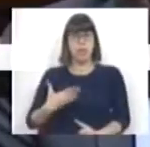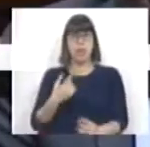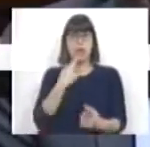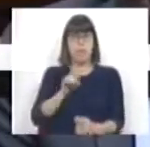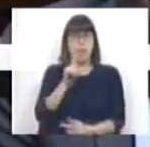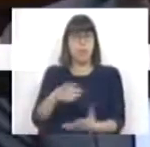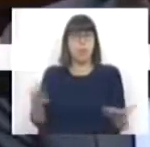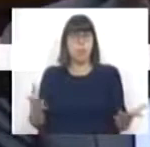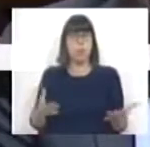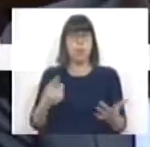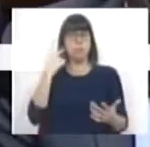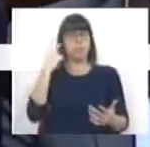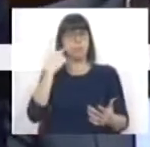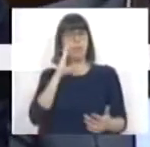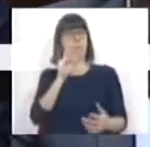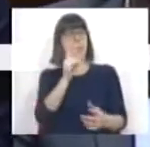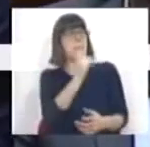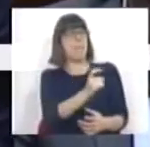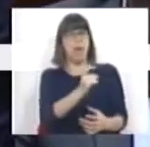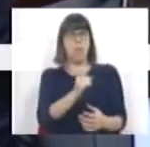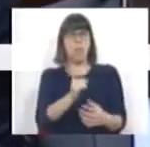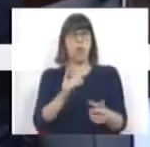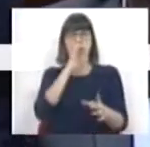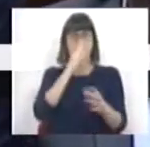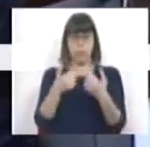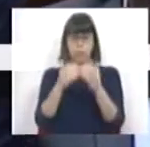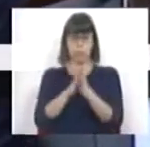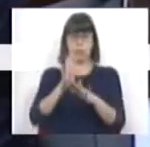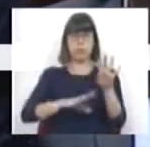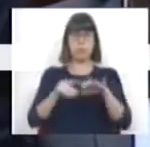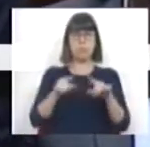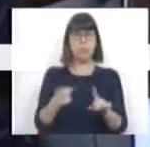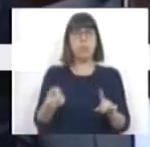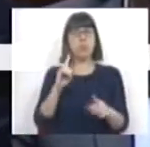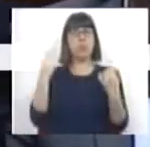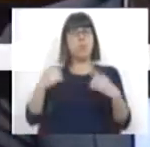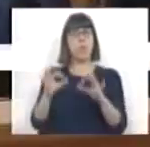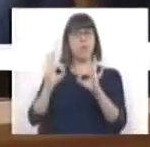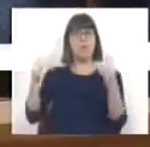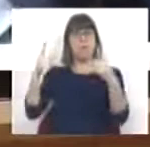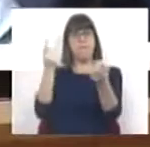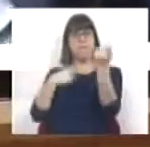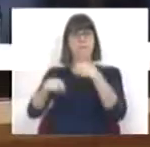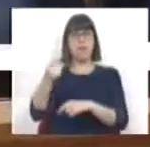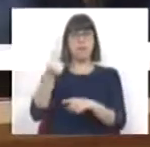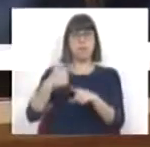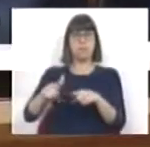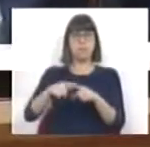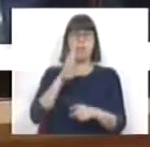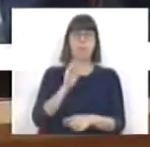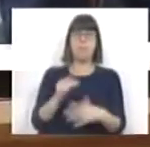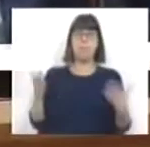direito de se perguntar, quando ouve falar de um banco mau, se toda esta operação não serve, afinal, para vender créditos